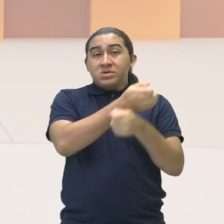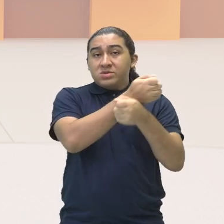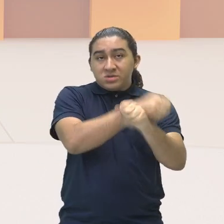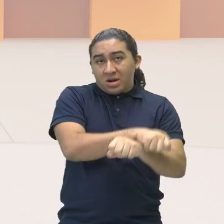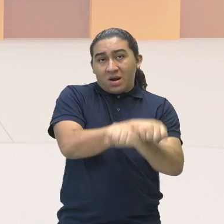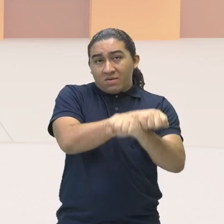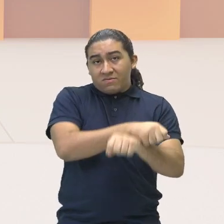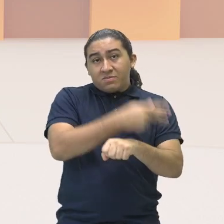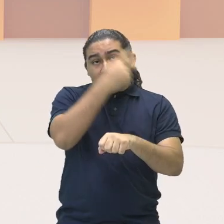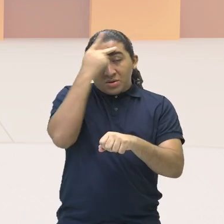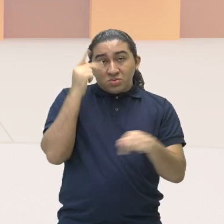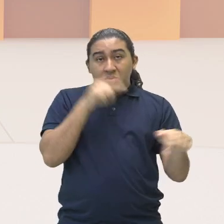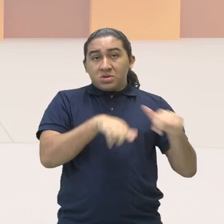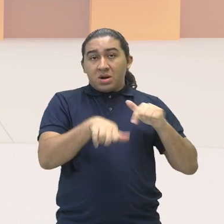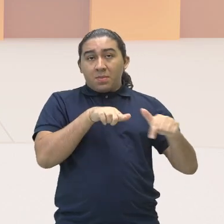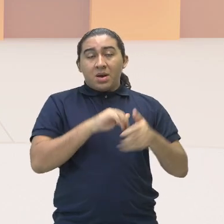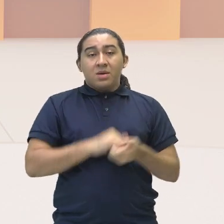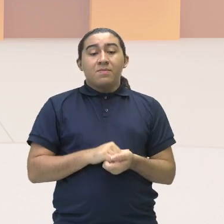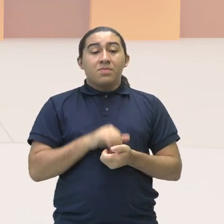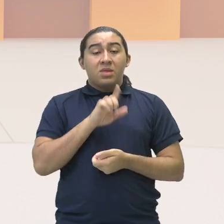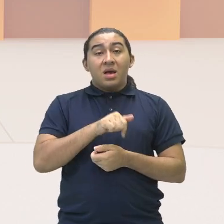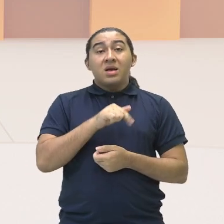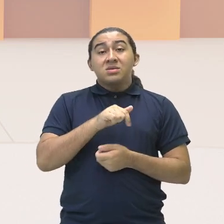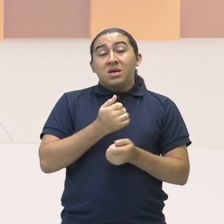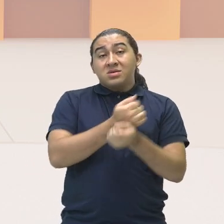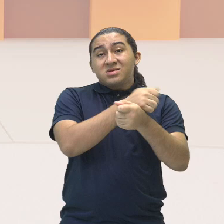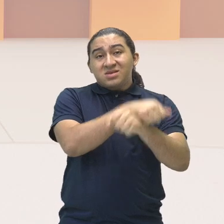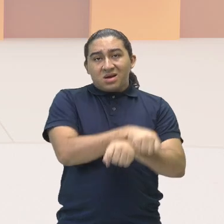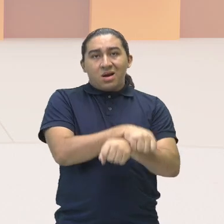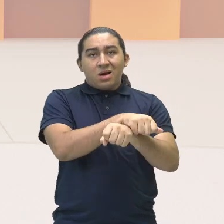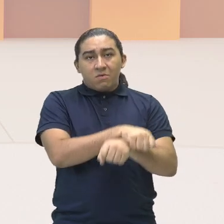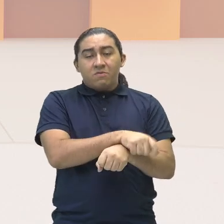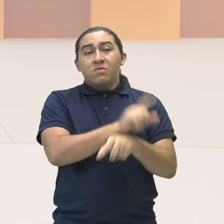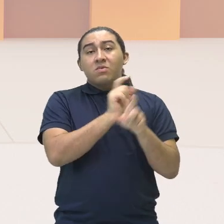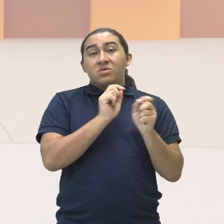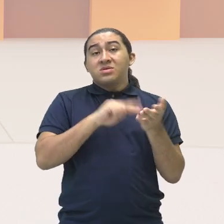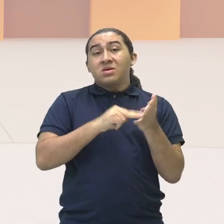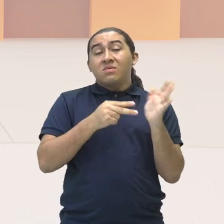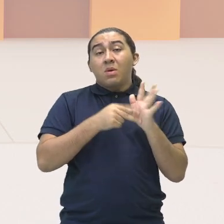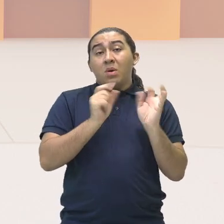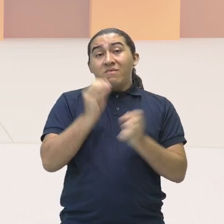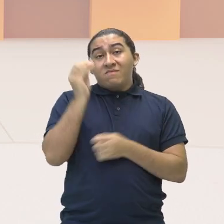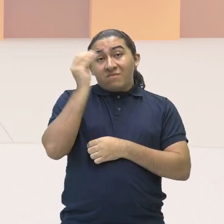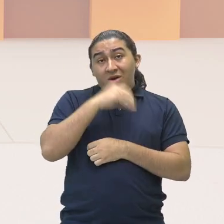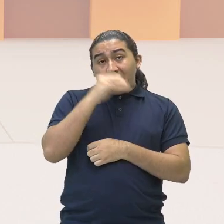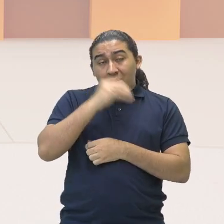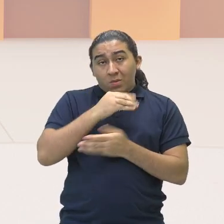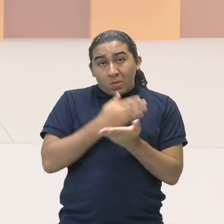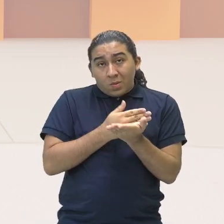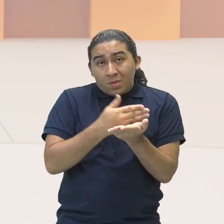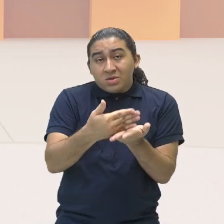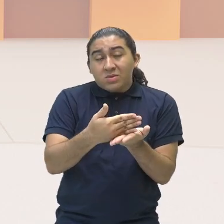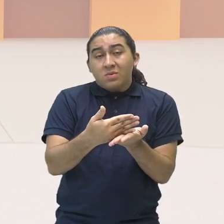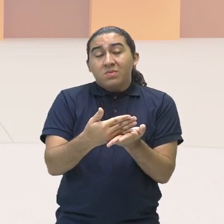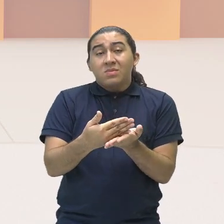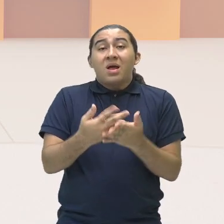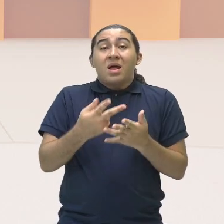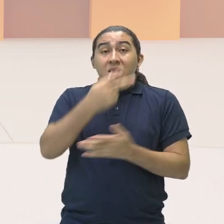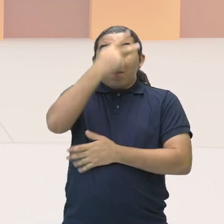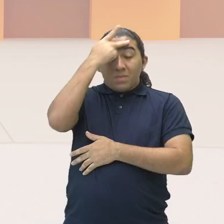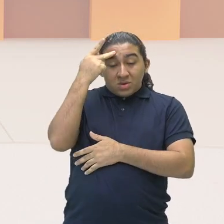escravizada. Essa mão de obra, ela se tornou cada vez mais precarizada, o que fazia com que os senhores de